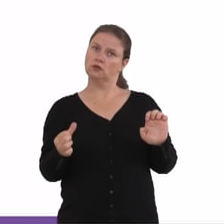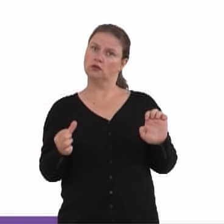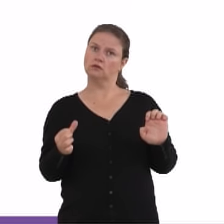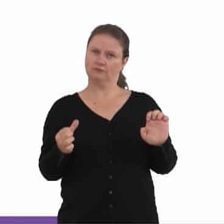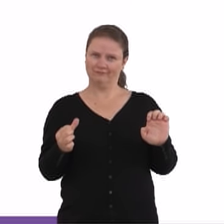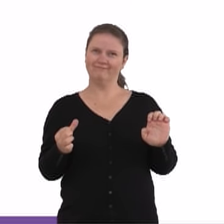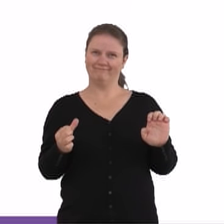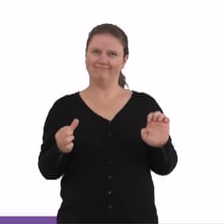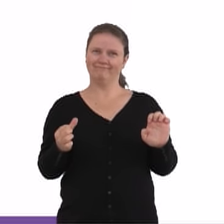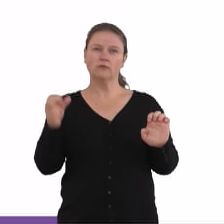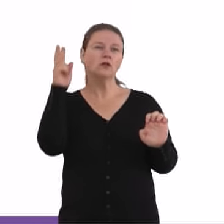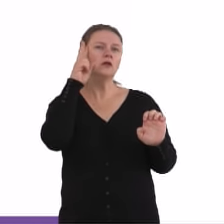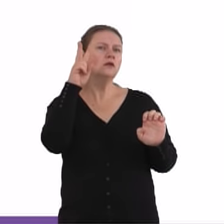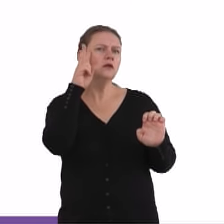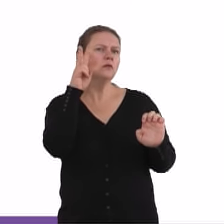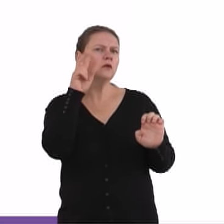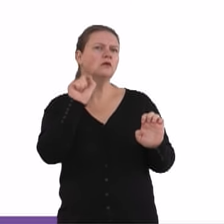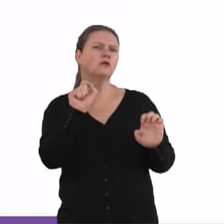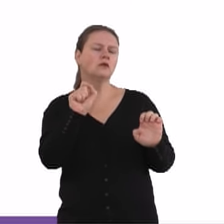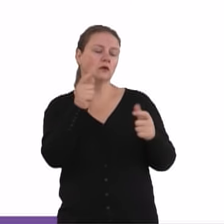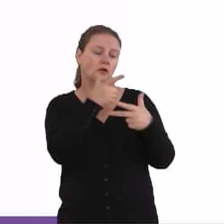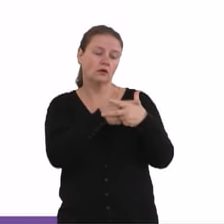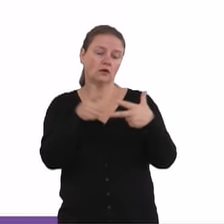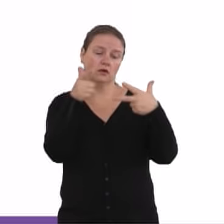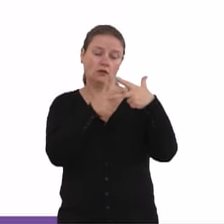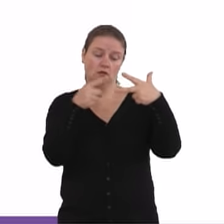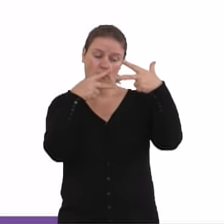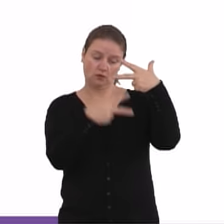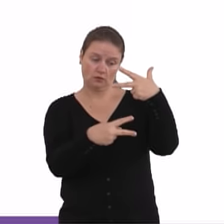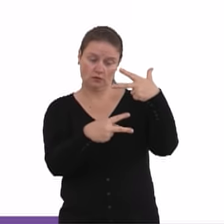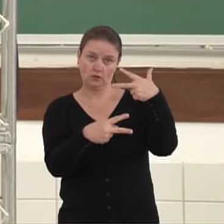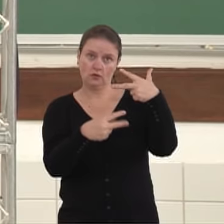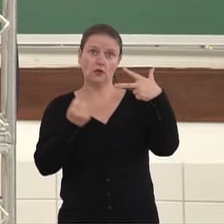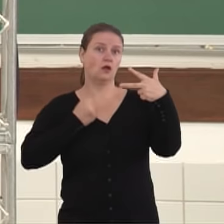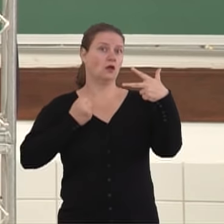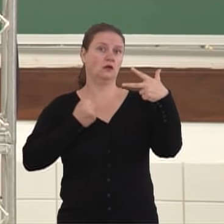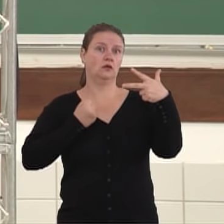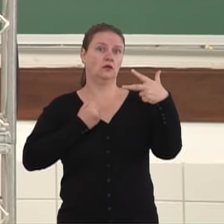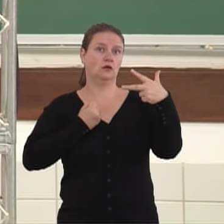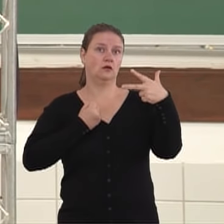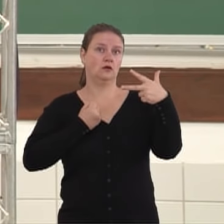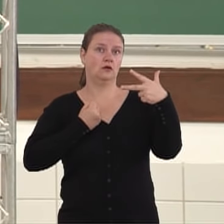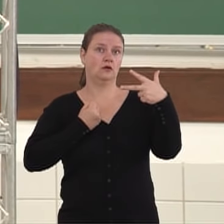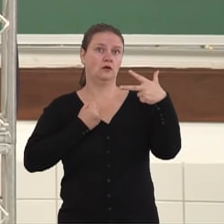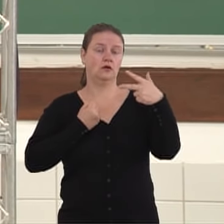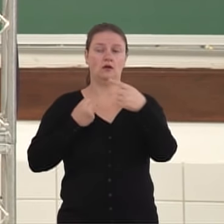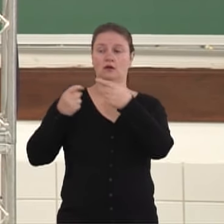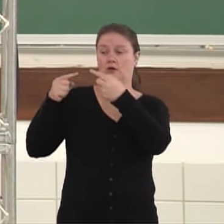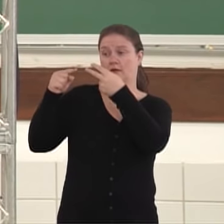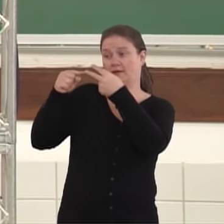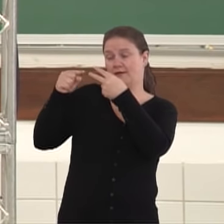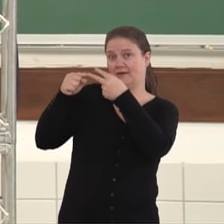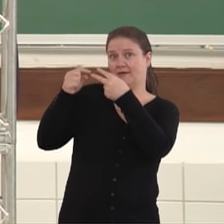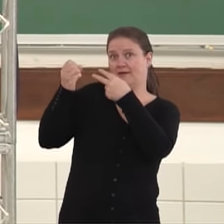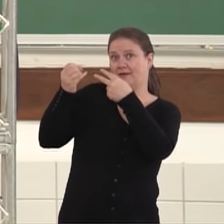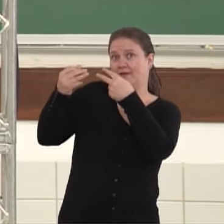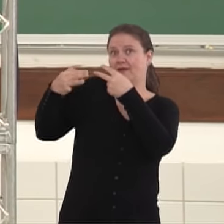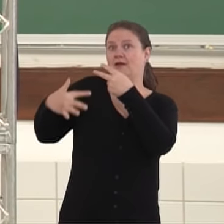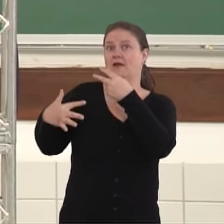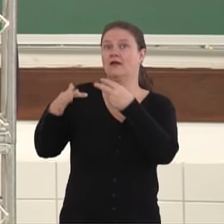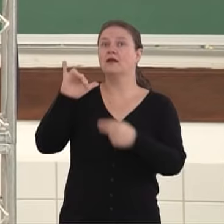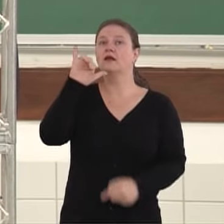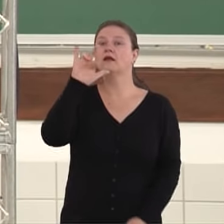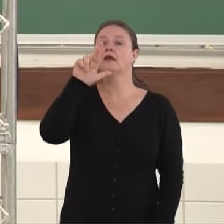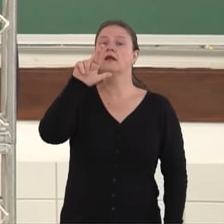6. Lembrando que a raiz quadrada de 2 é um número irracional, então nós já vimos isso daí.